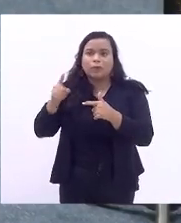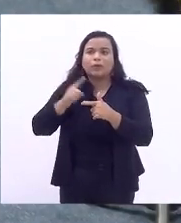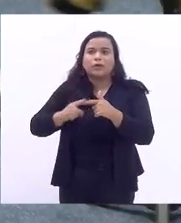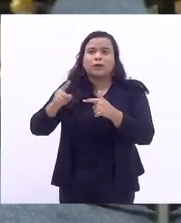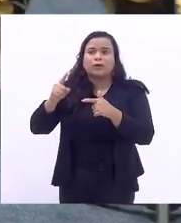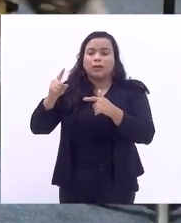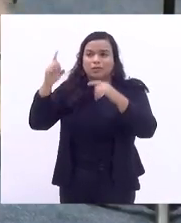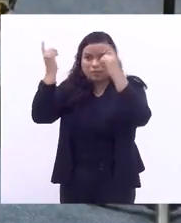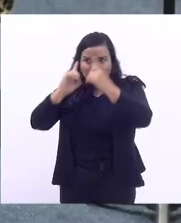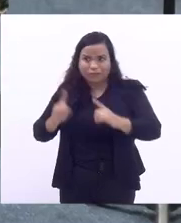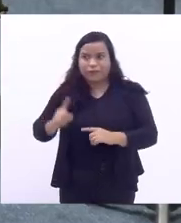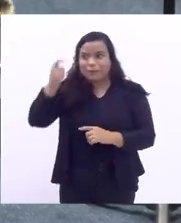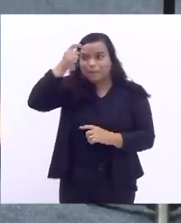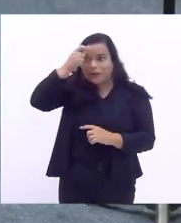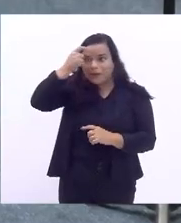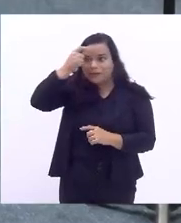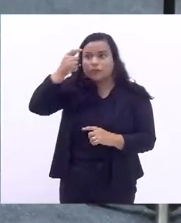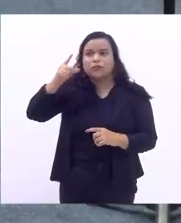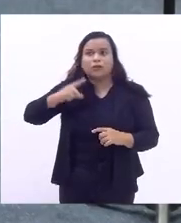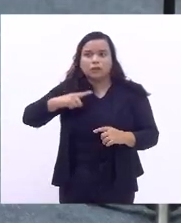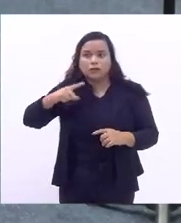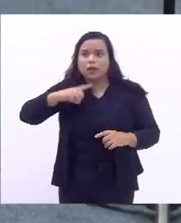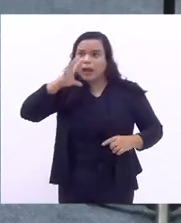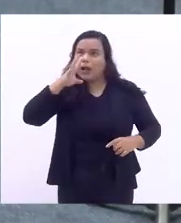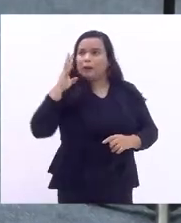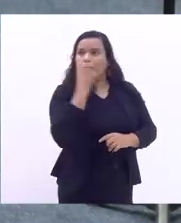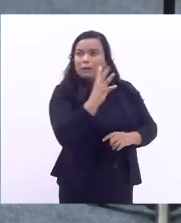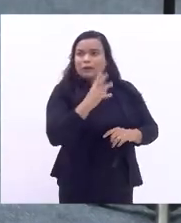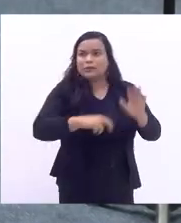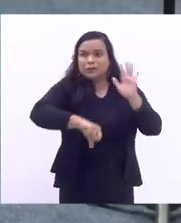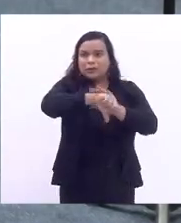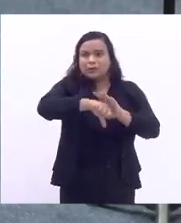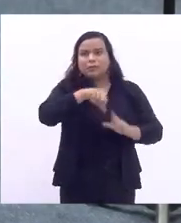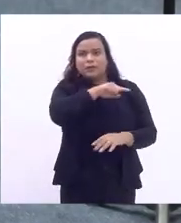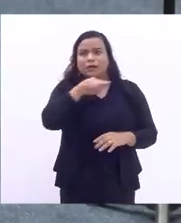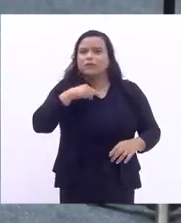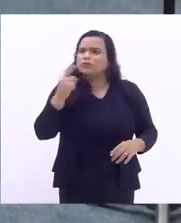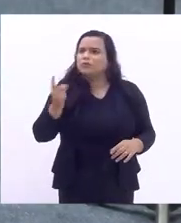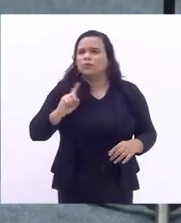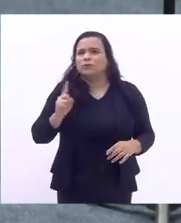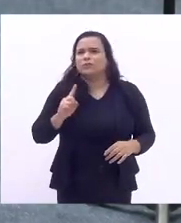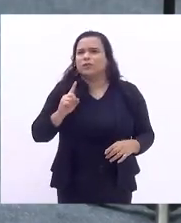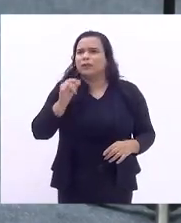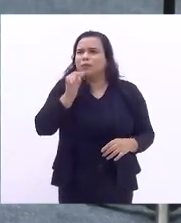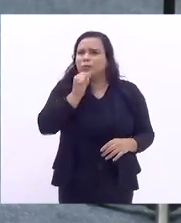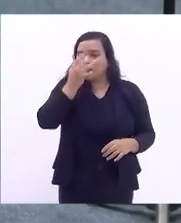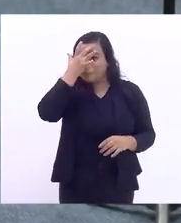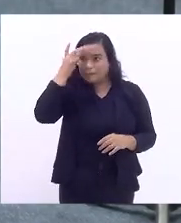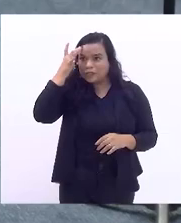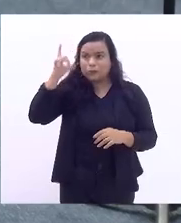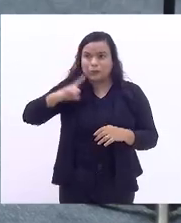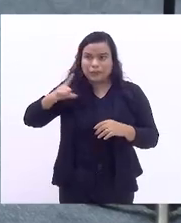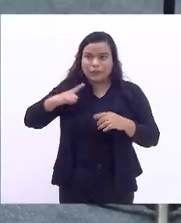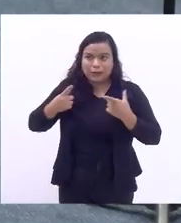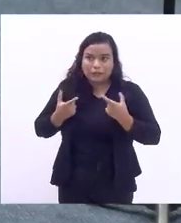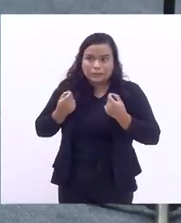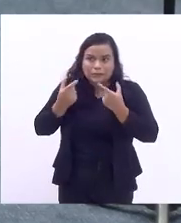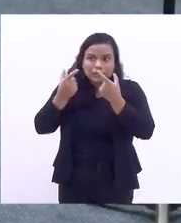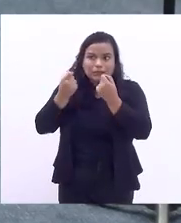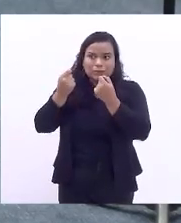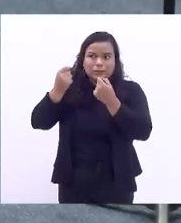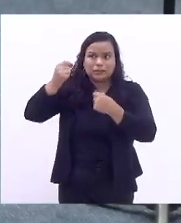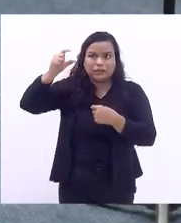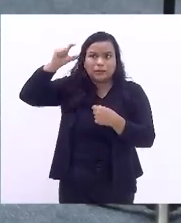acusadas de cometer crime e crime de Cauê seriam incapazes por exemplo quem tem um tumor cancerígeno no